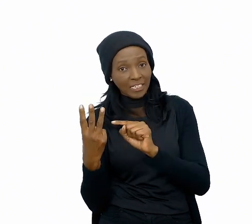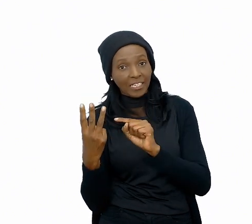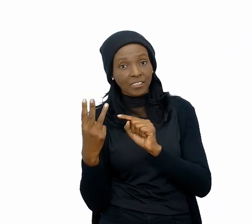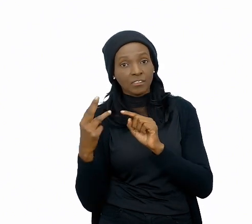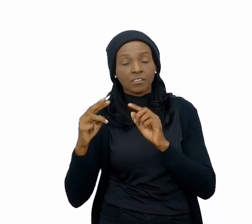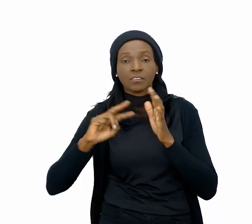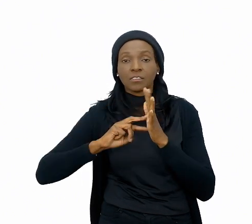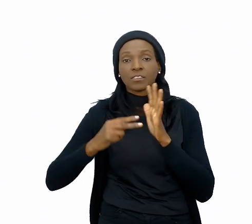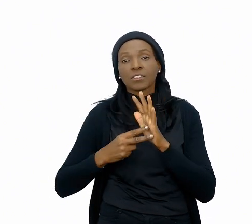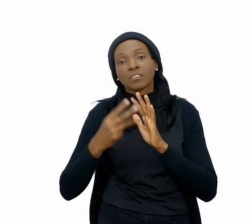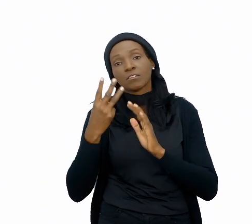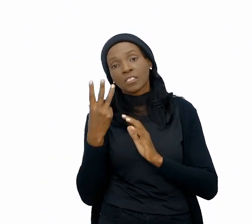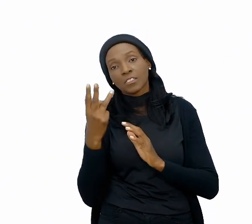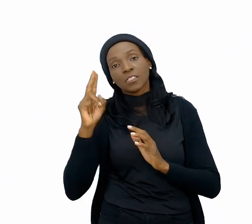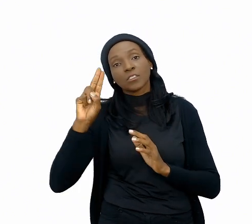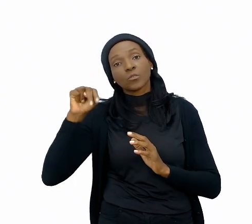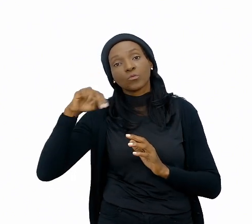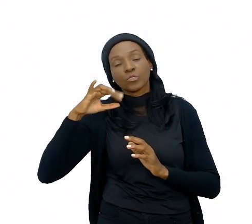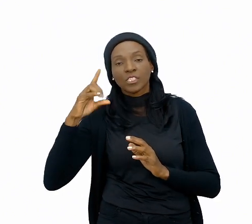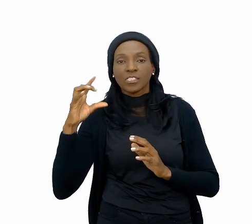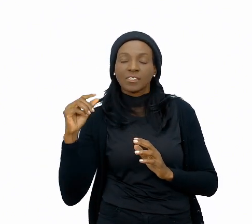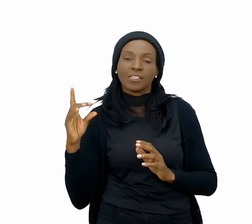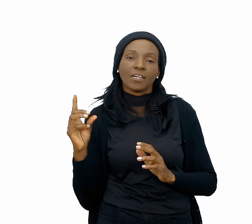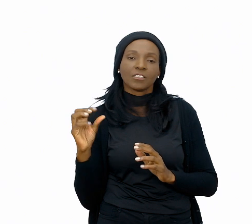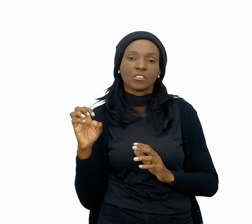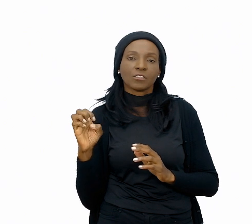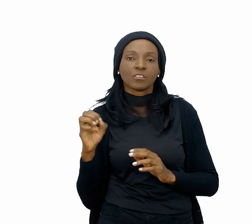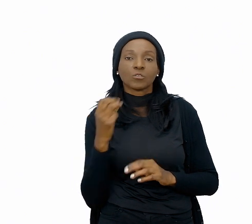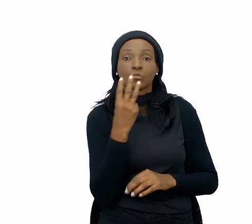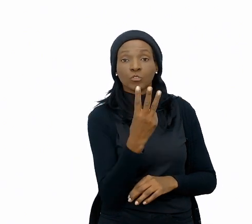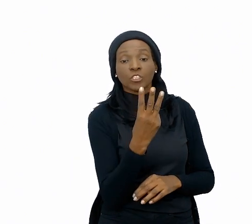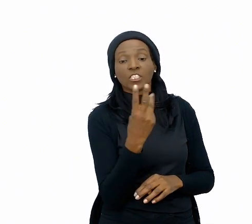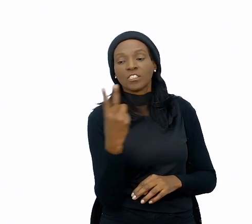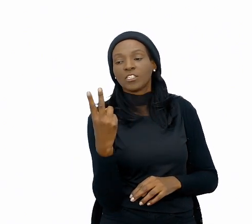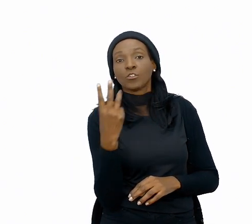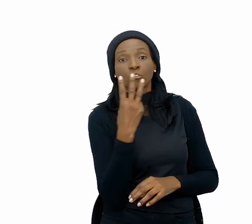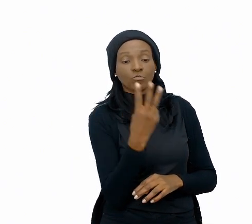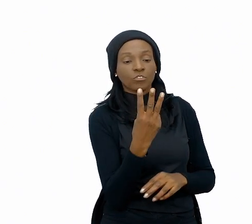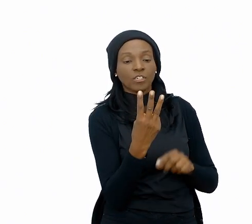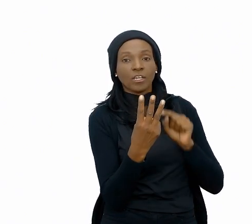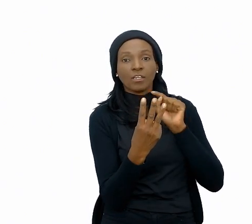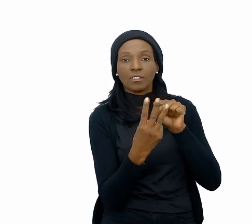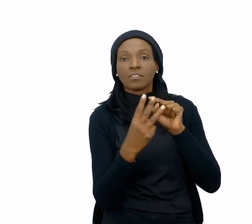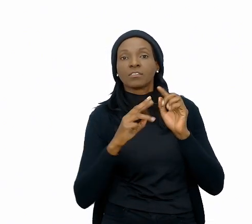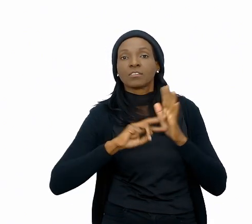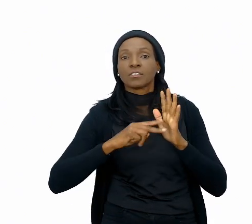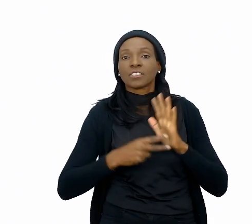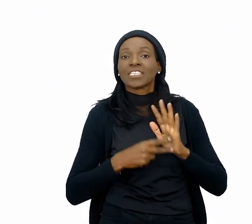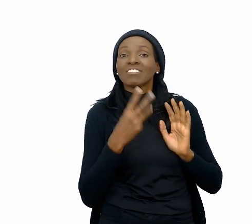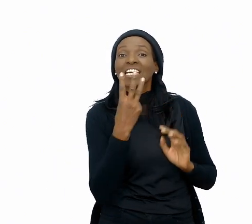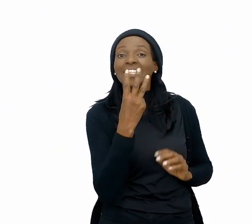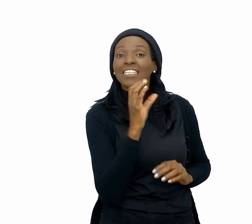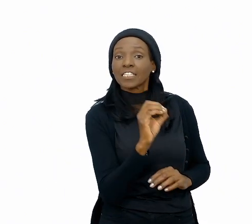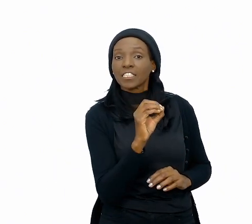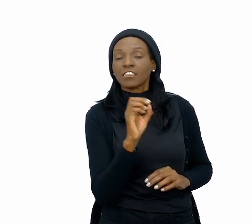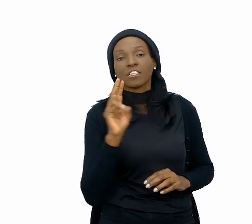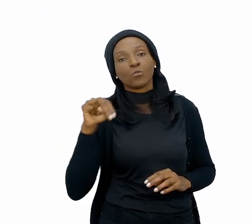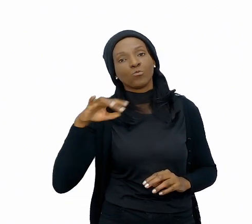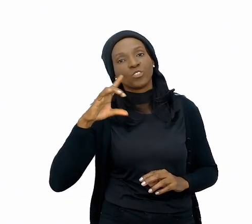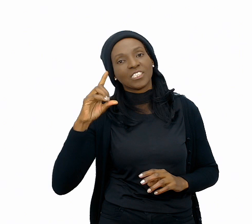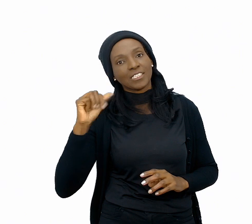3 unidades. Enquanto no número 32, o número 3, ele representa 30 unidades,